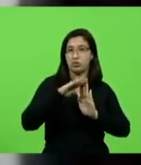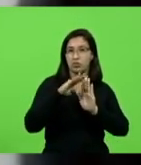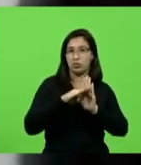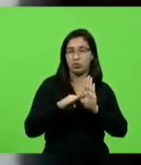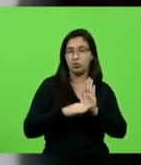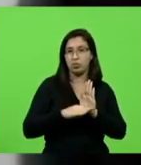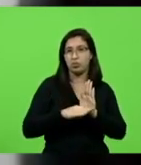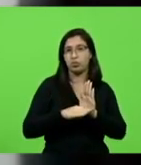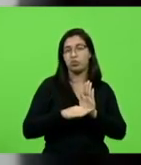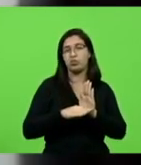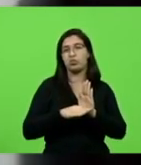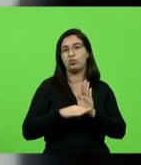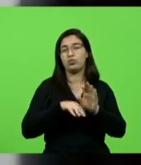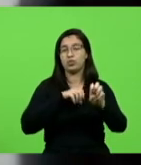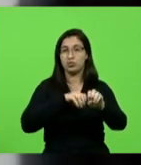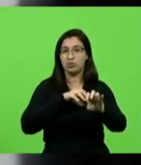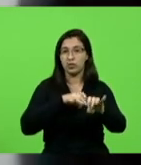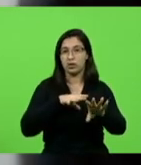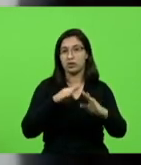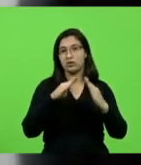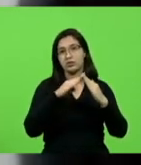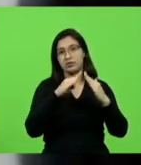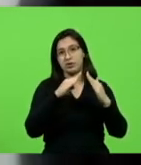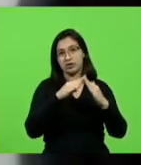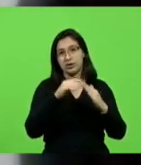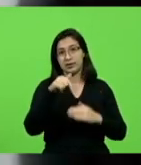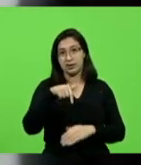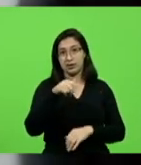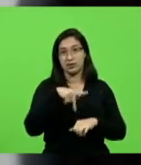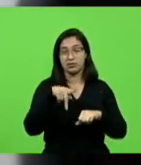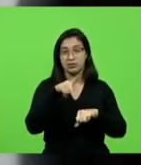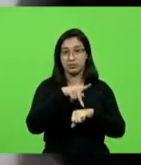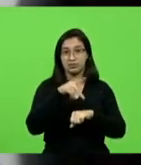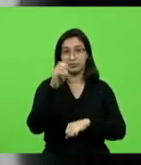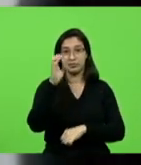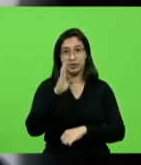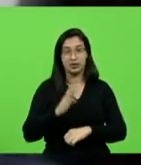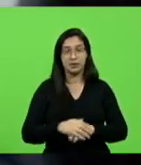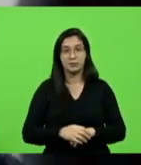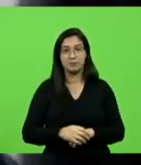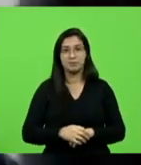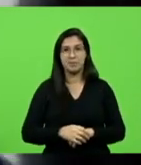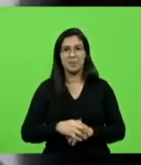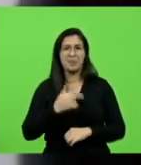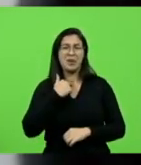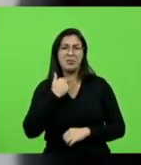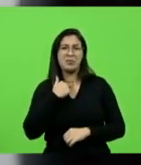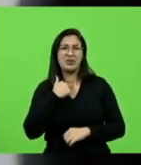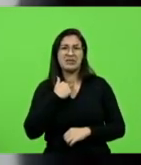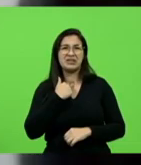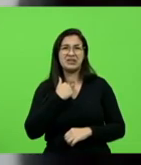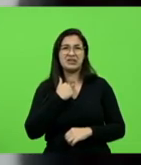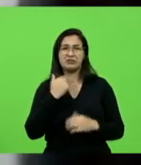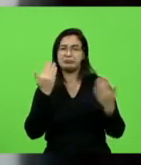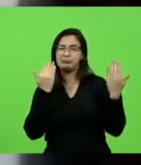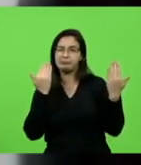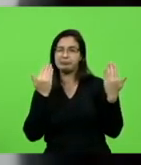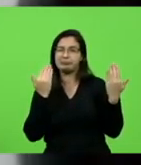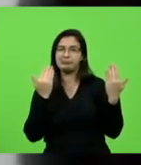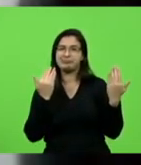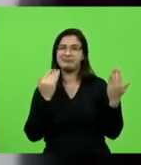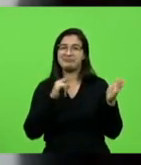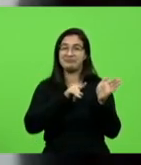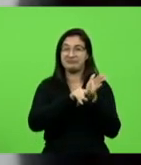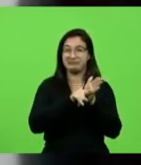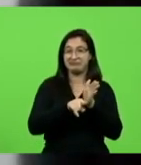da educação domiciliar nesse país. Não é devido nós fazermos especulações aqui sobre como